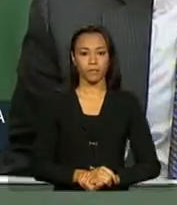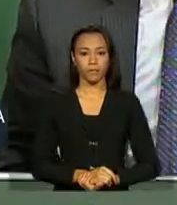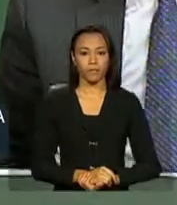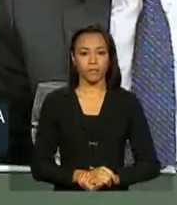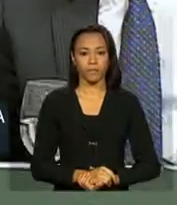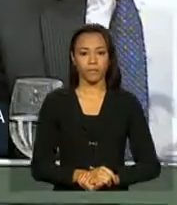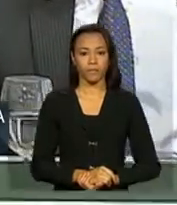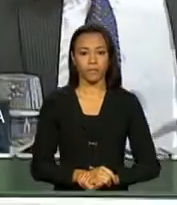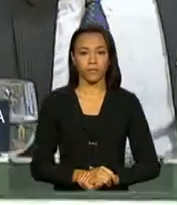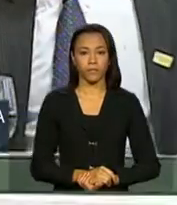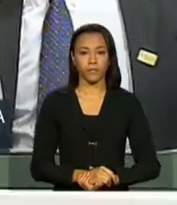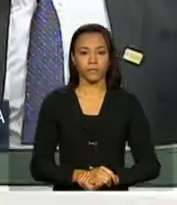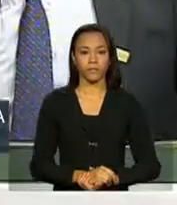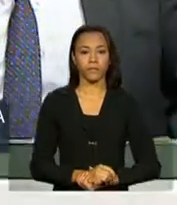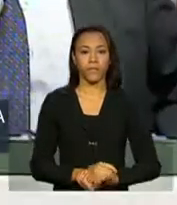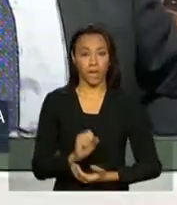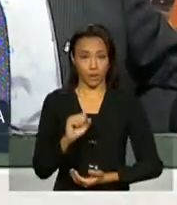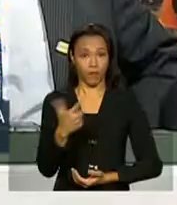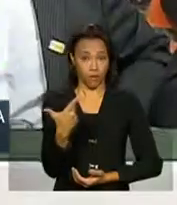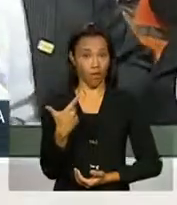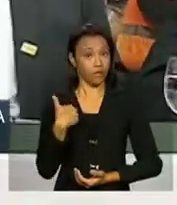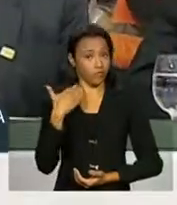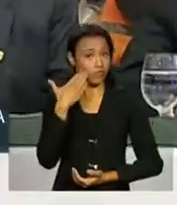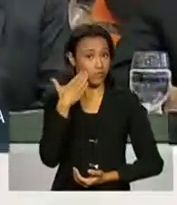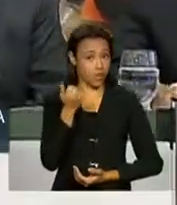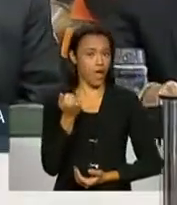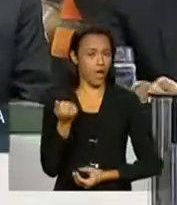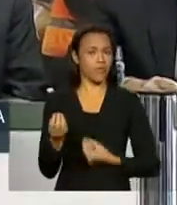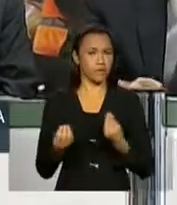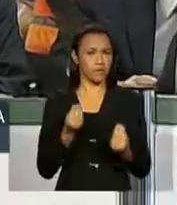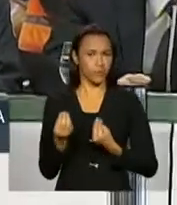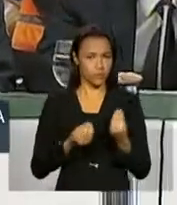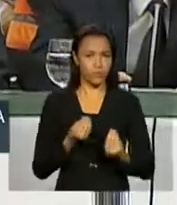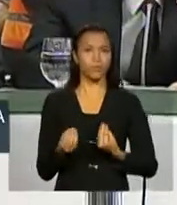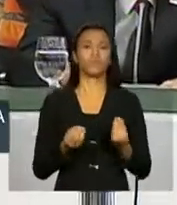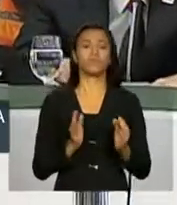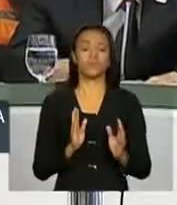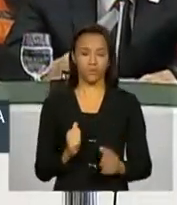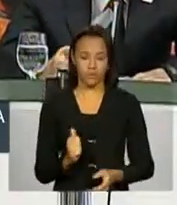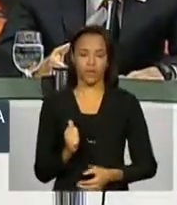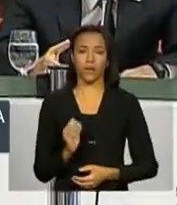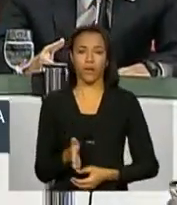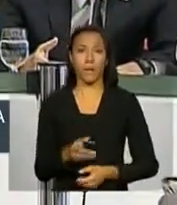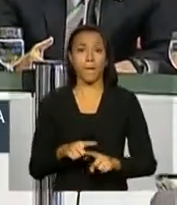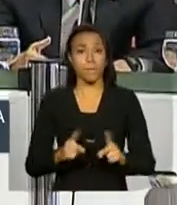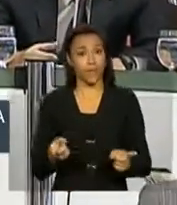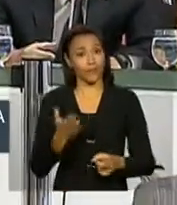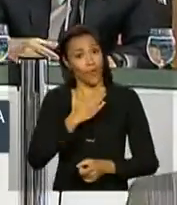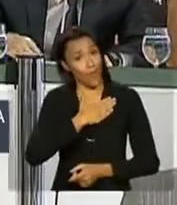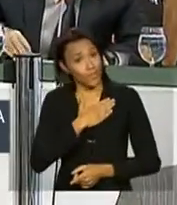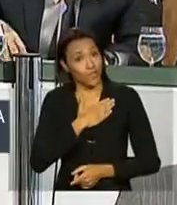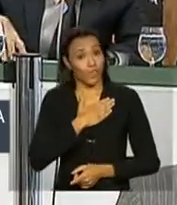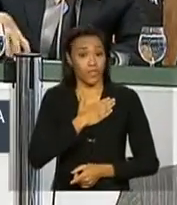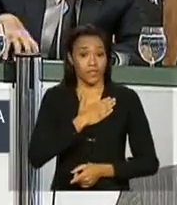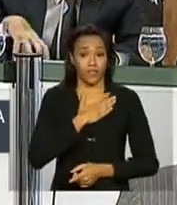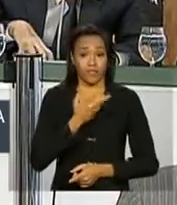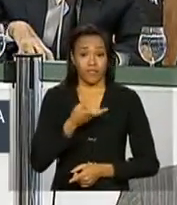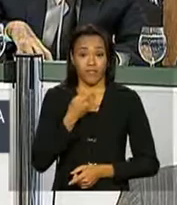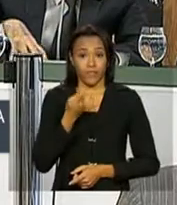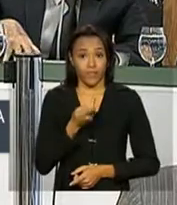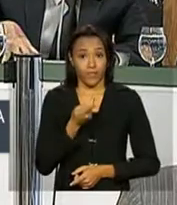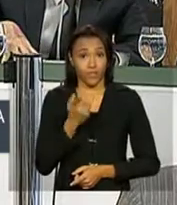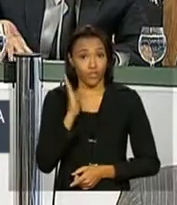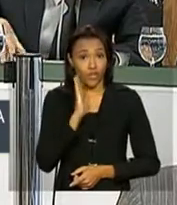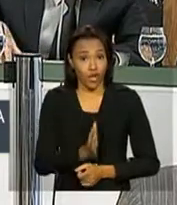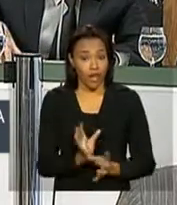Óbvio que a gente, claro que a gente já temos estimativas, temos tudo, mas nós estamos, não gostaria até de falar nesse número, que na verdade nós estamos fazendo